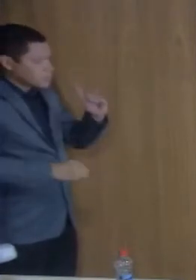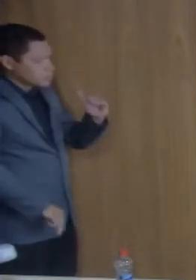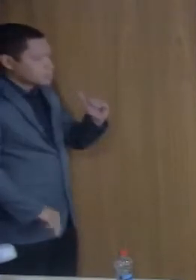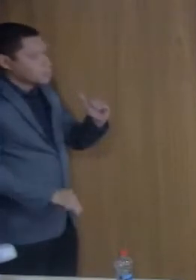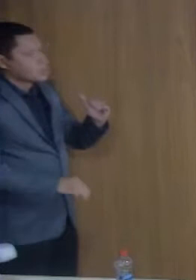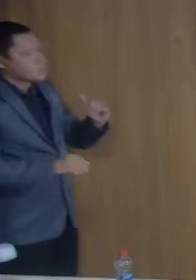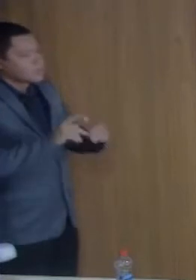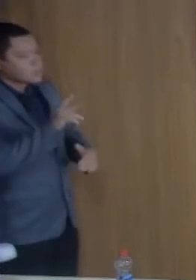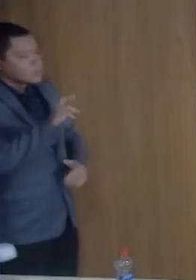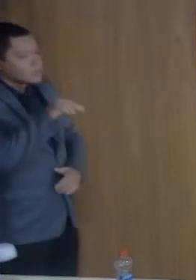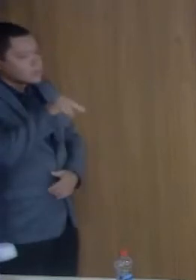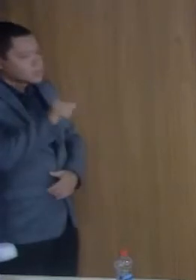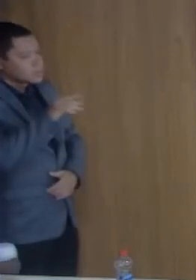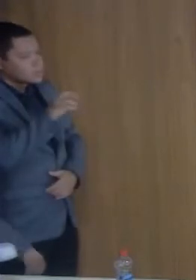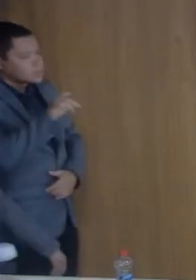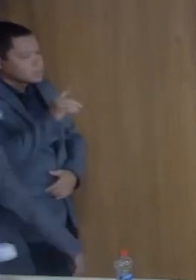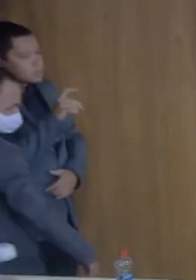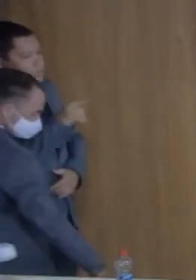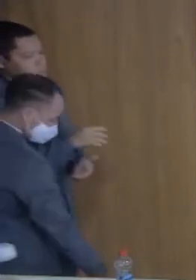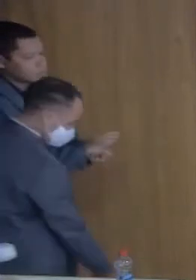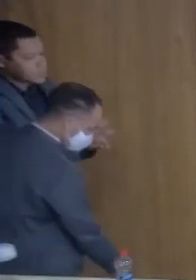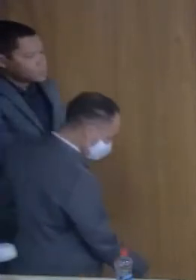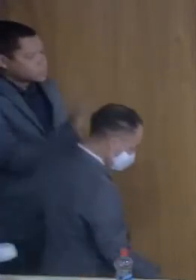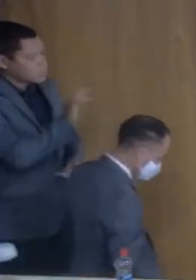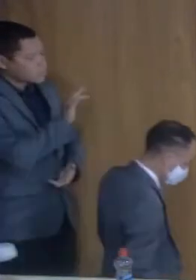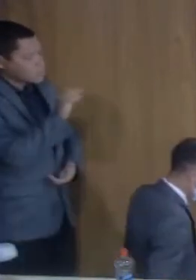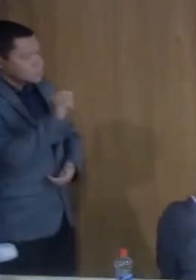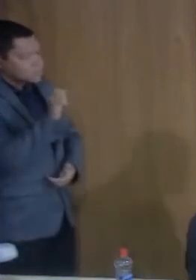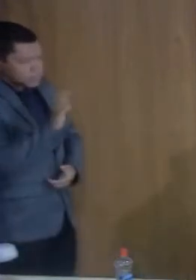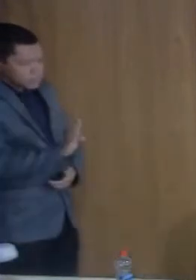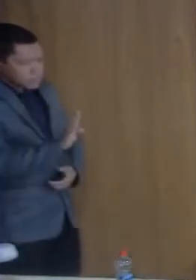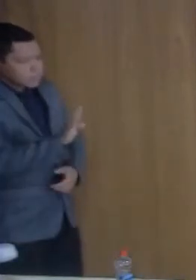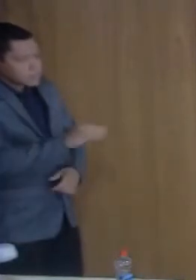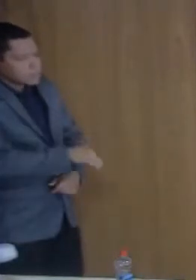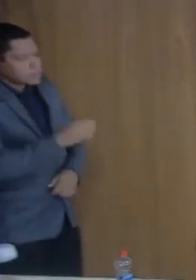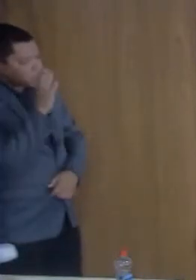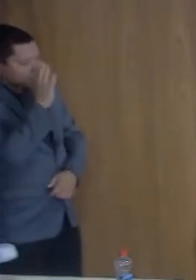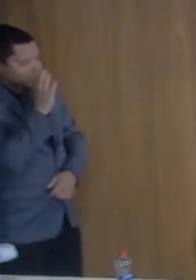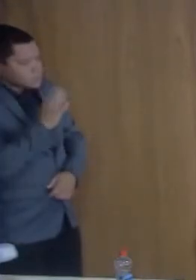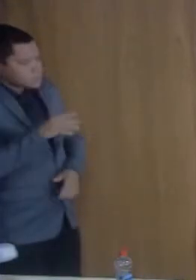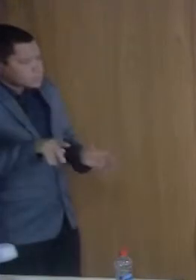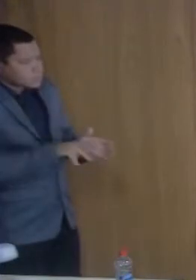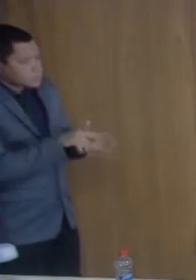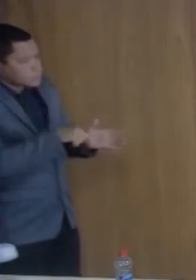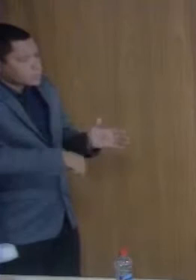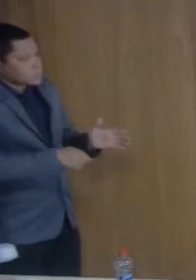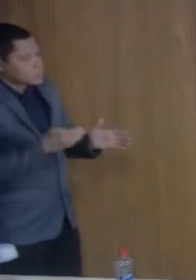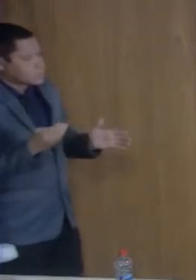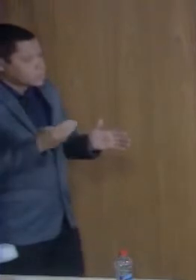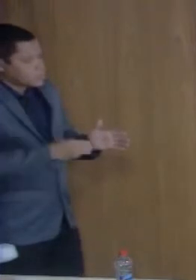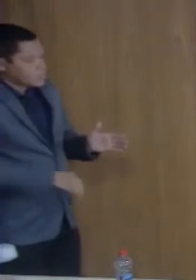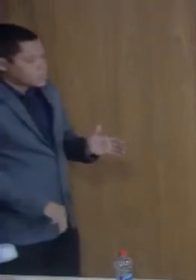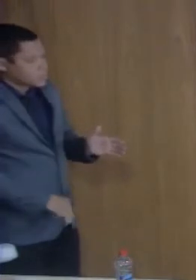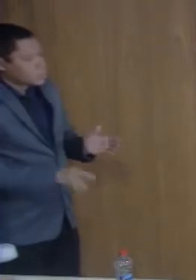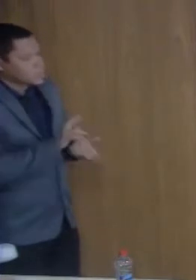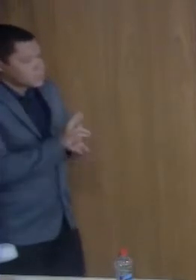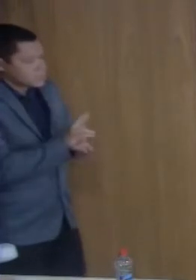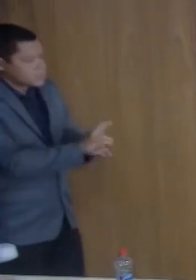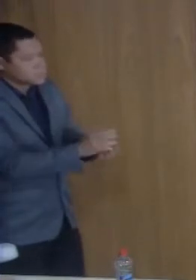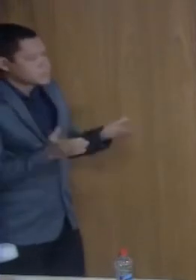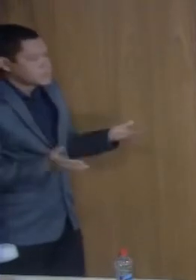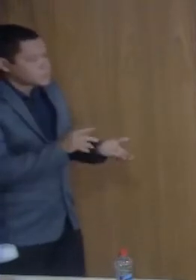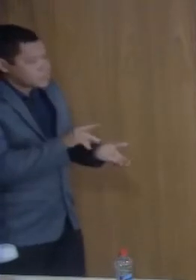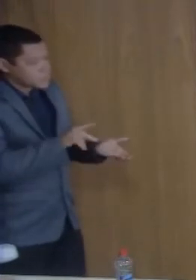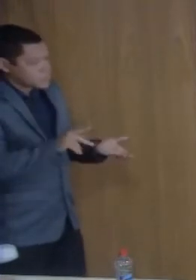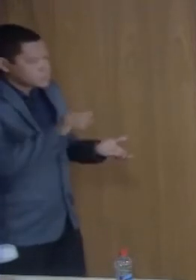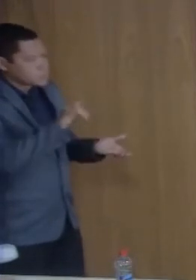Carolina Carvalho, conselheira federal da Ordem dos Advogados do Brasil Seccional. Nesse ato, representando o presidente da OAB